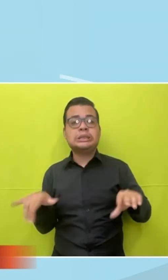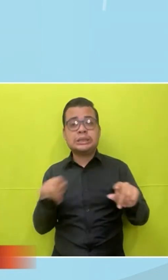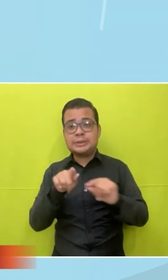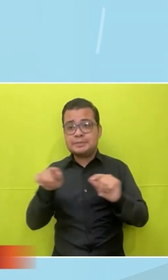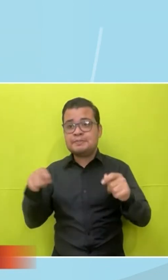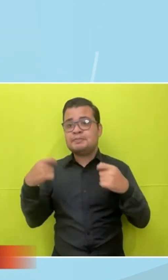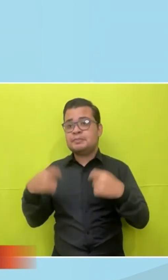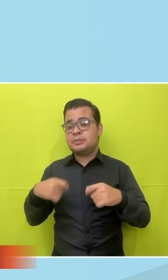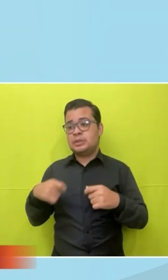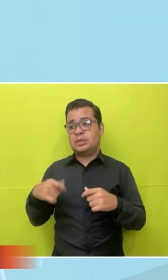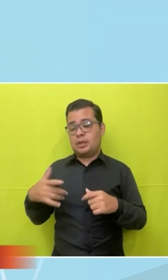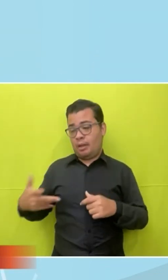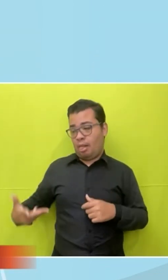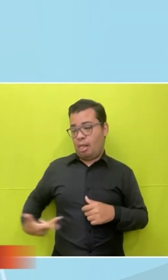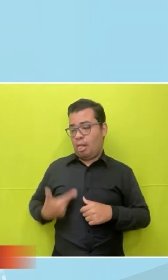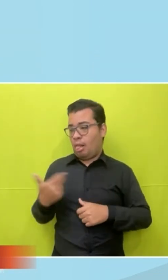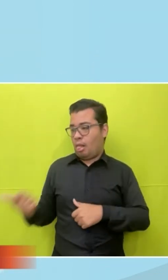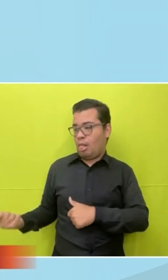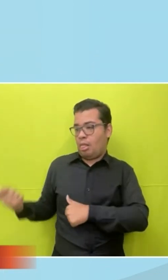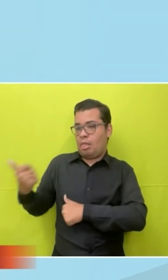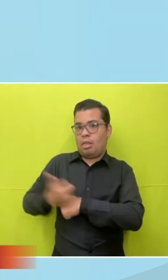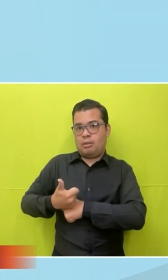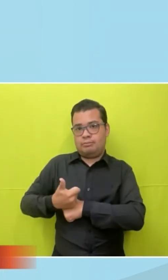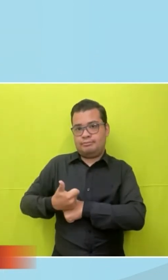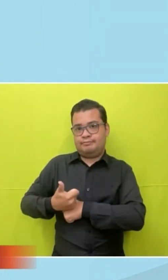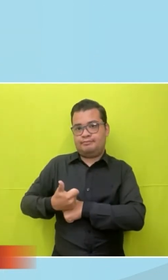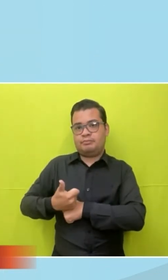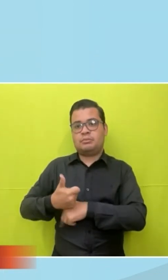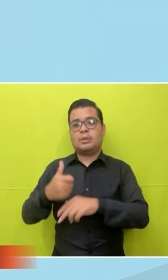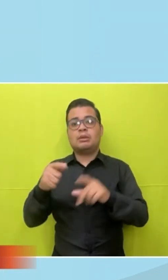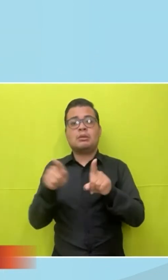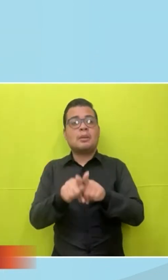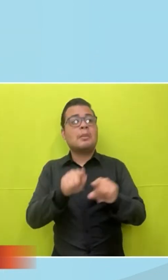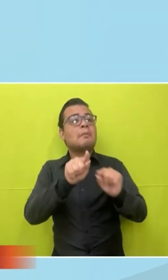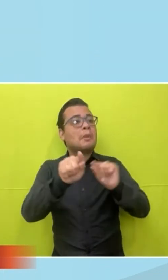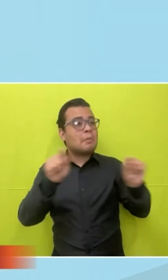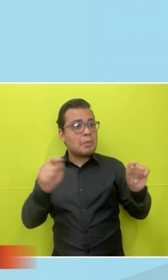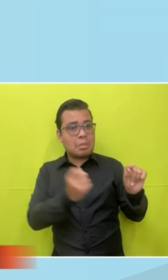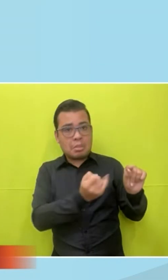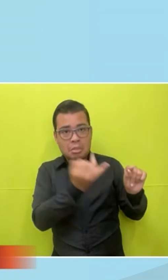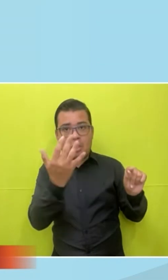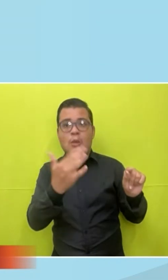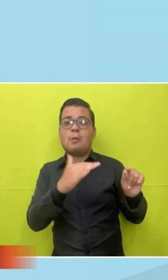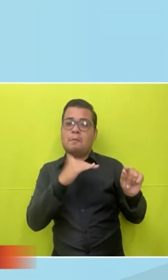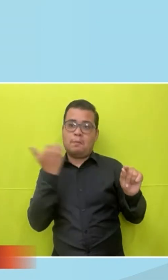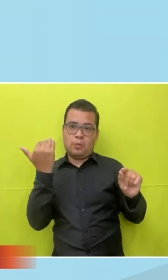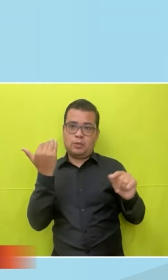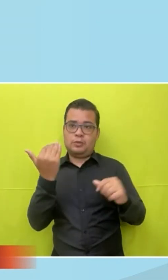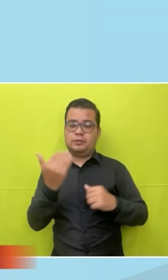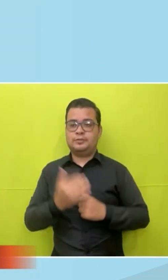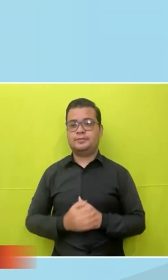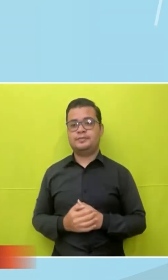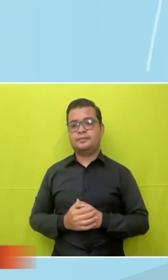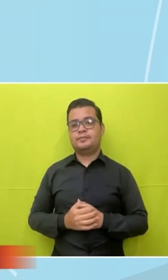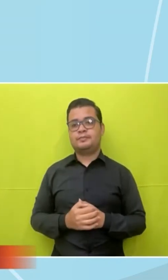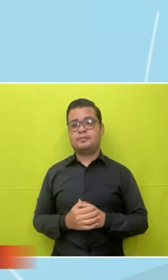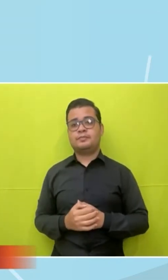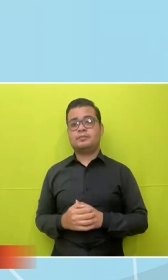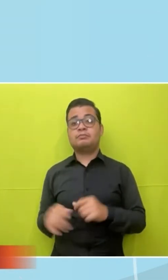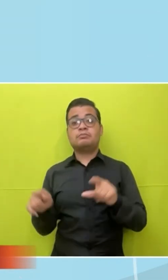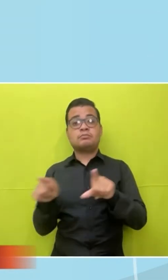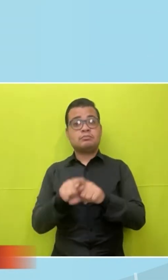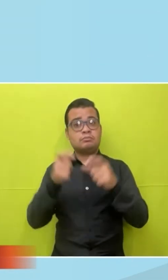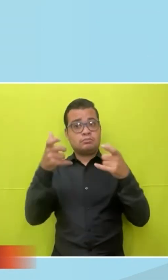de transplante e, infelizmente, levou crianças também à morte nesses últimos meses. E ainda falando